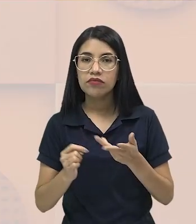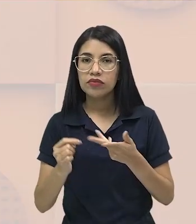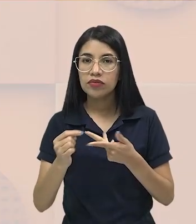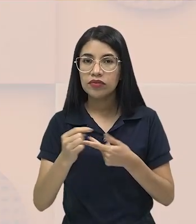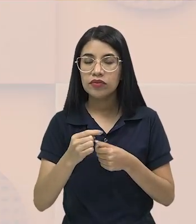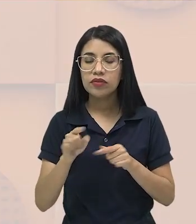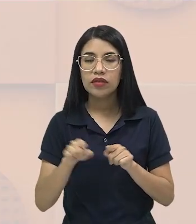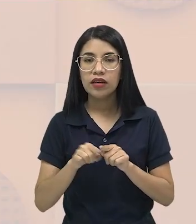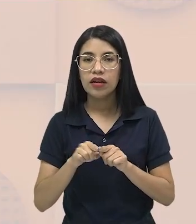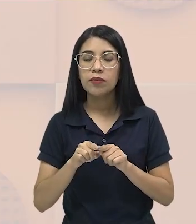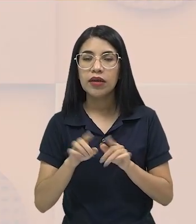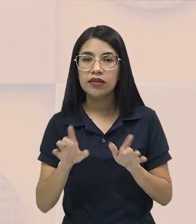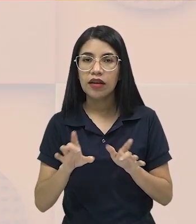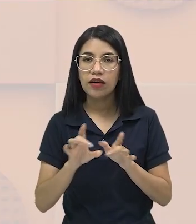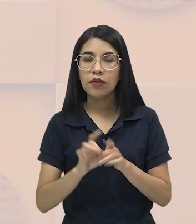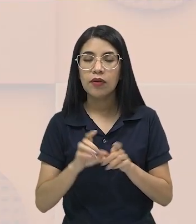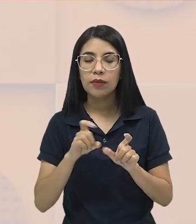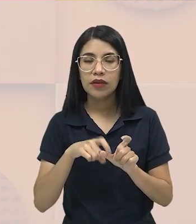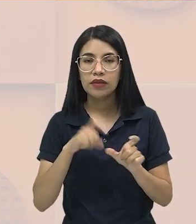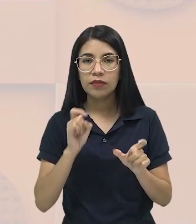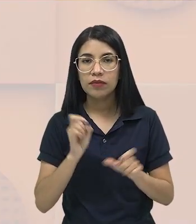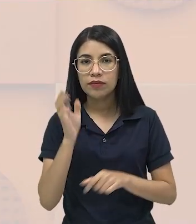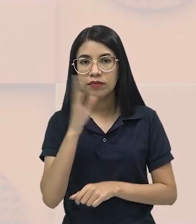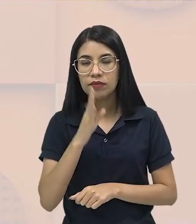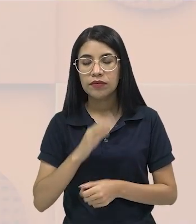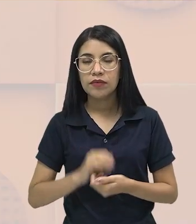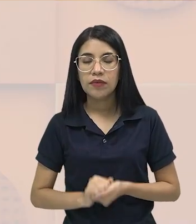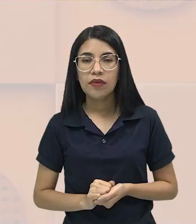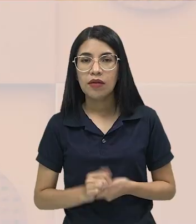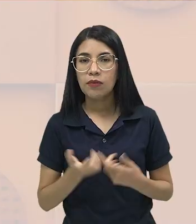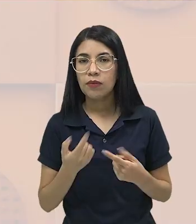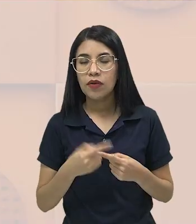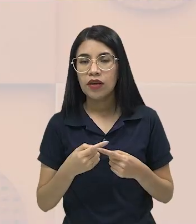vão culminar no processo de independência. Ninguém queria voltar a